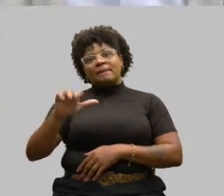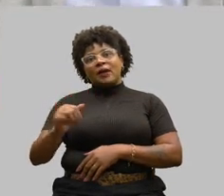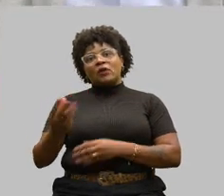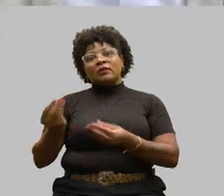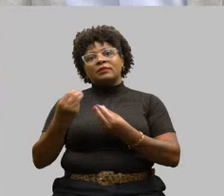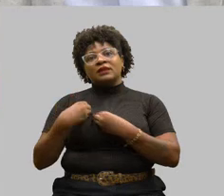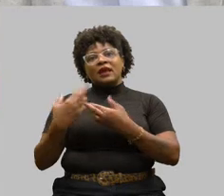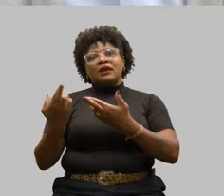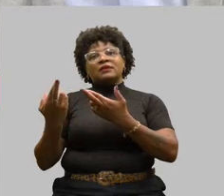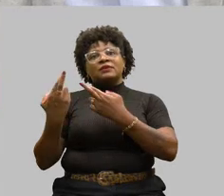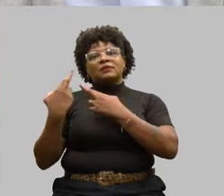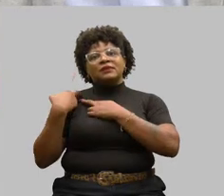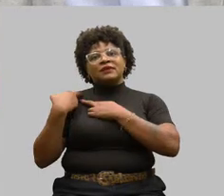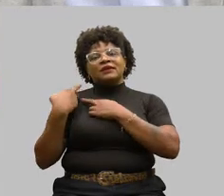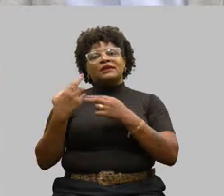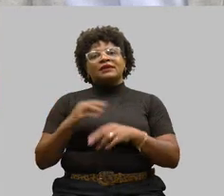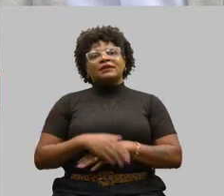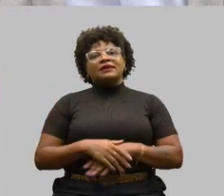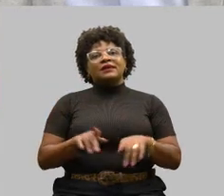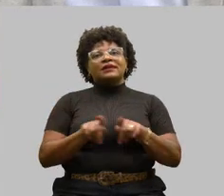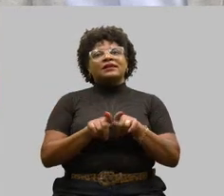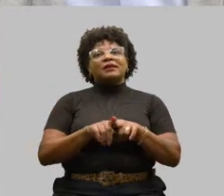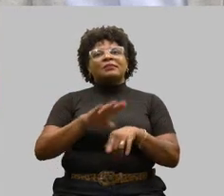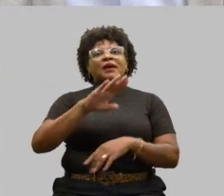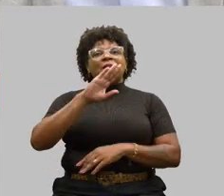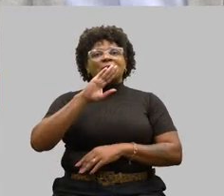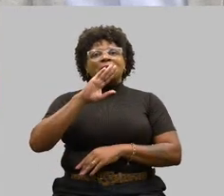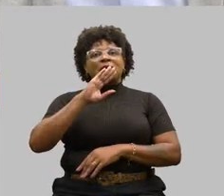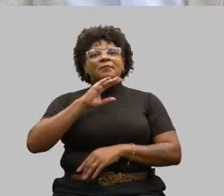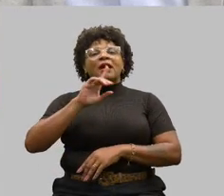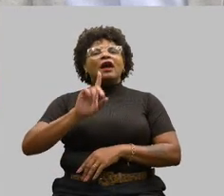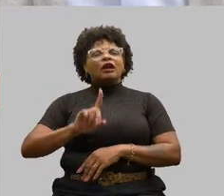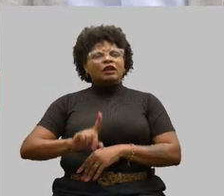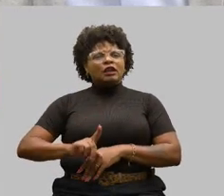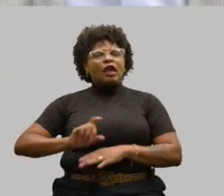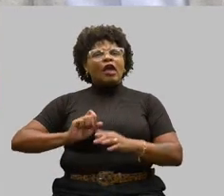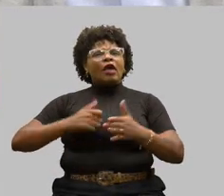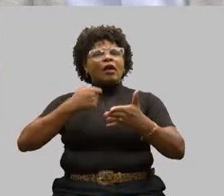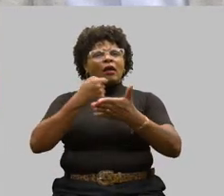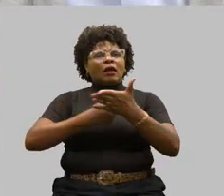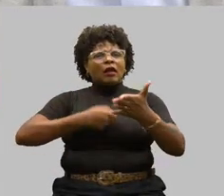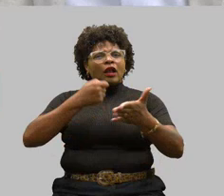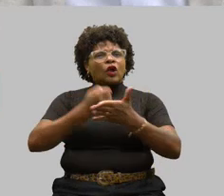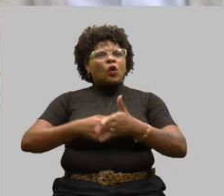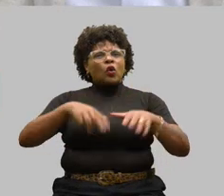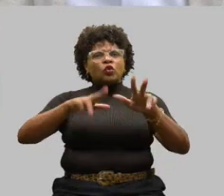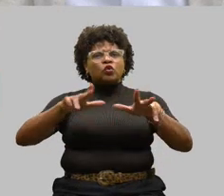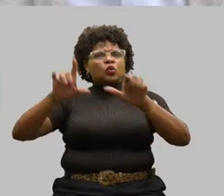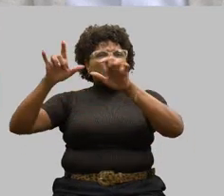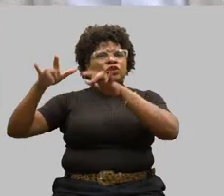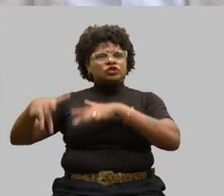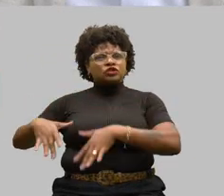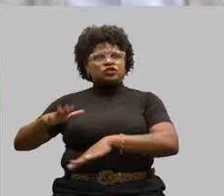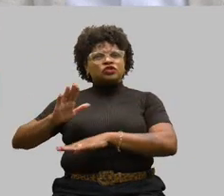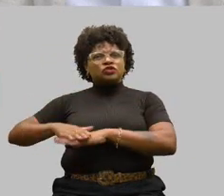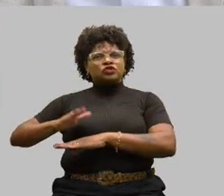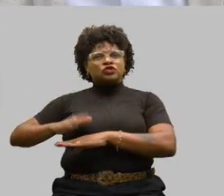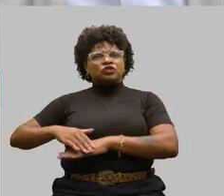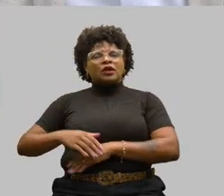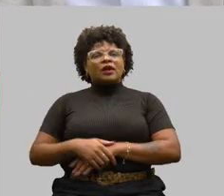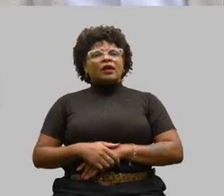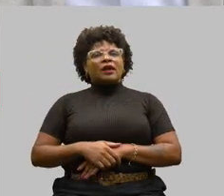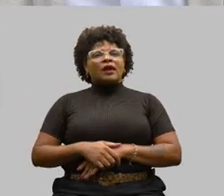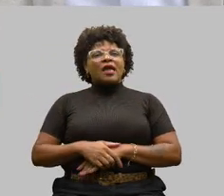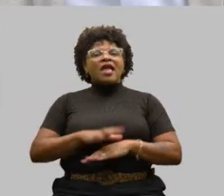para mim né e minha mãe que é uma guerreira nunca desistiu de mim e eu não vou desistir eu não